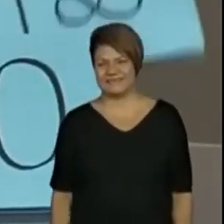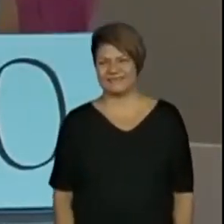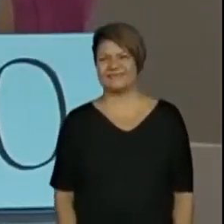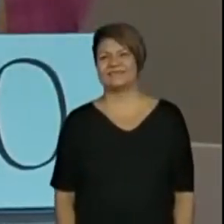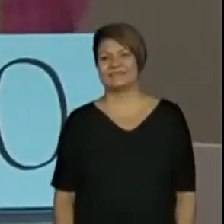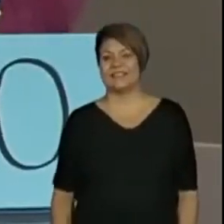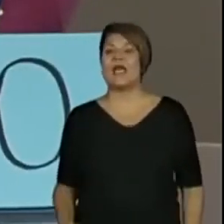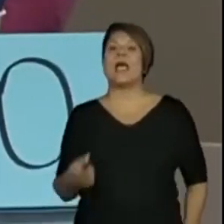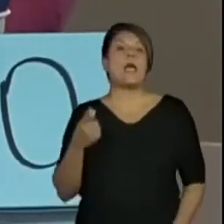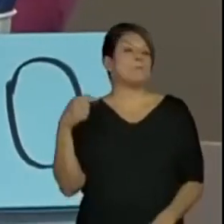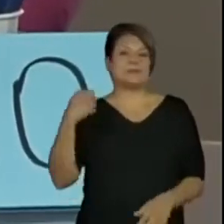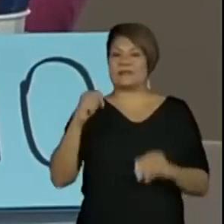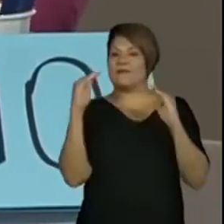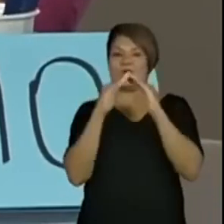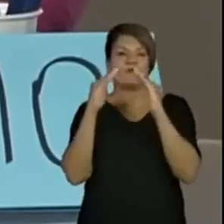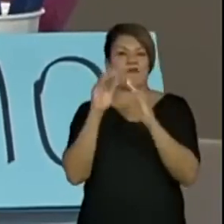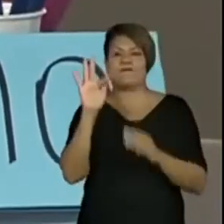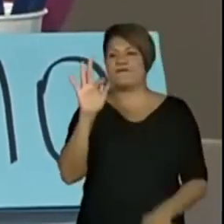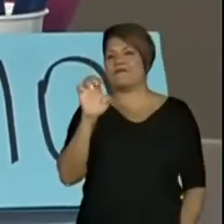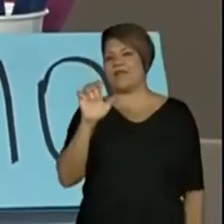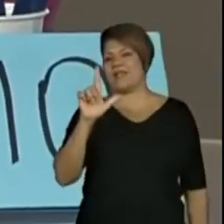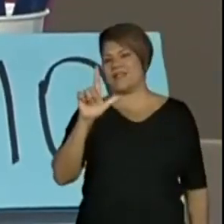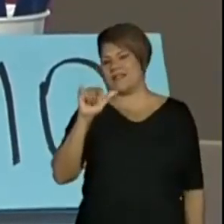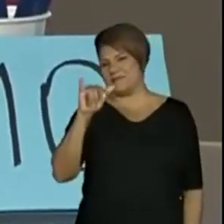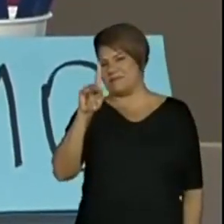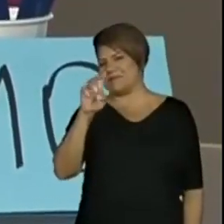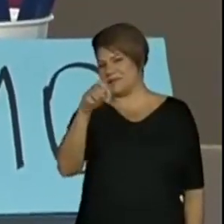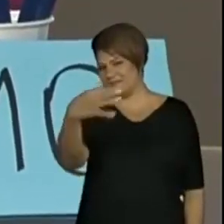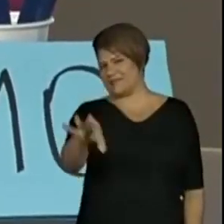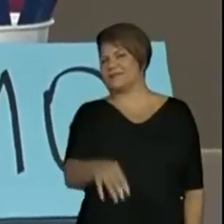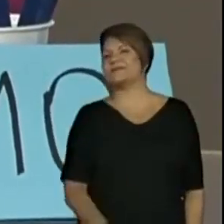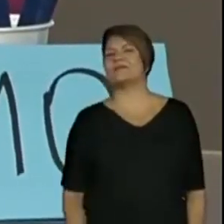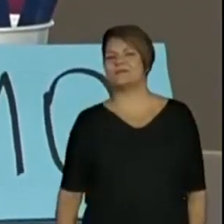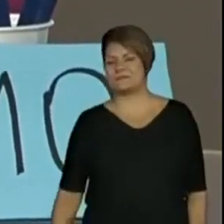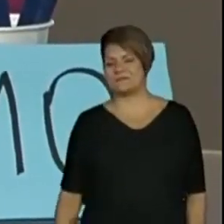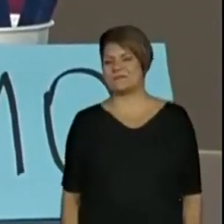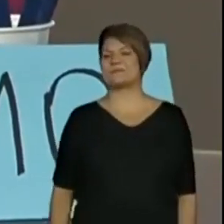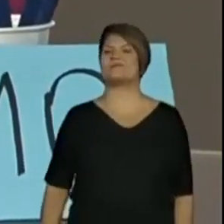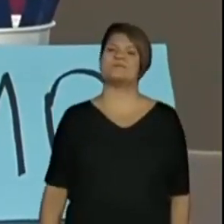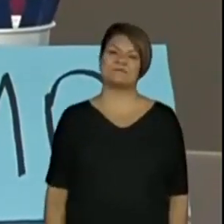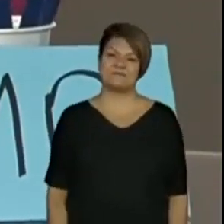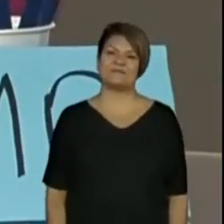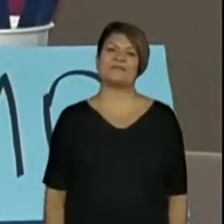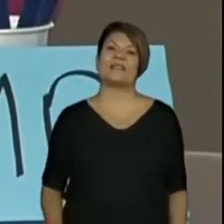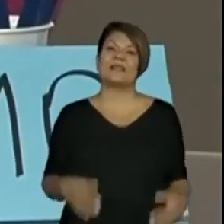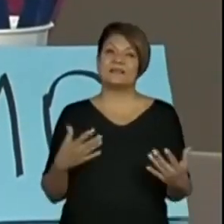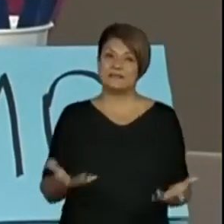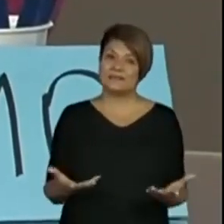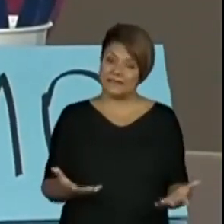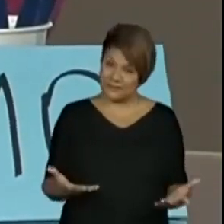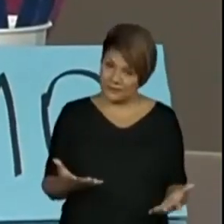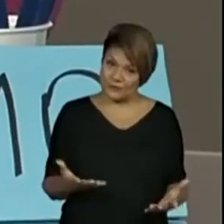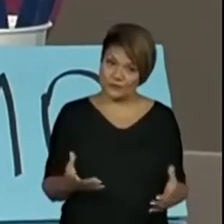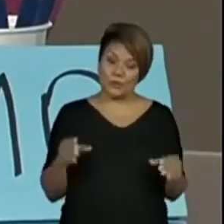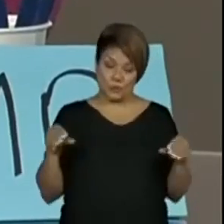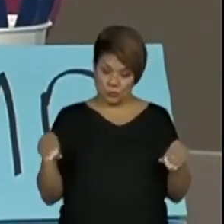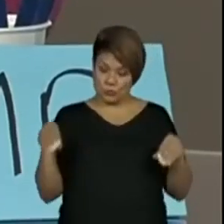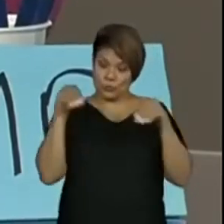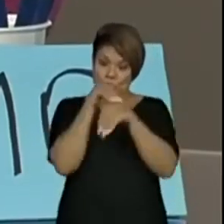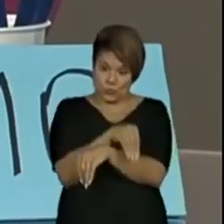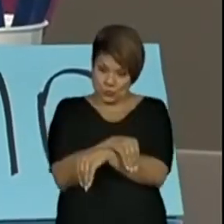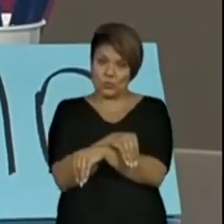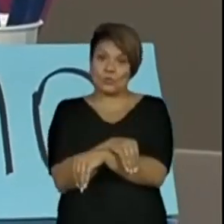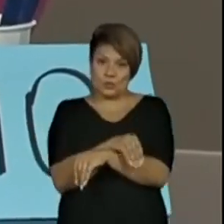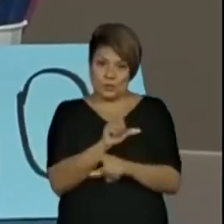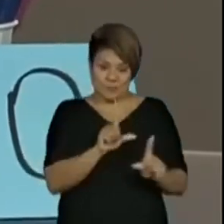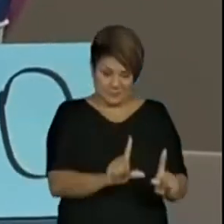com o Felipe. Felipe, olha aqui. Você acertou, né? 12. Então, meus amores, a professora trocou a plaquinha